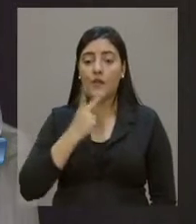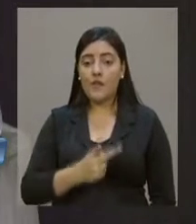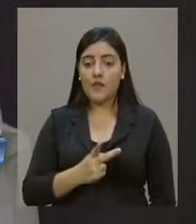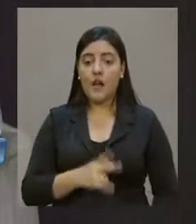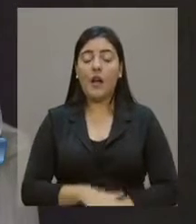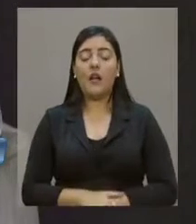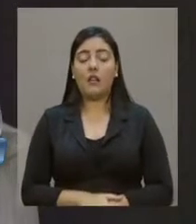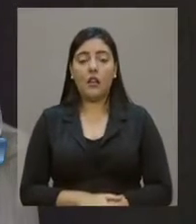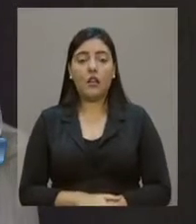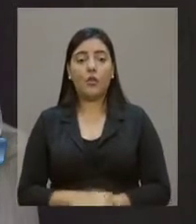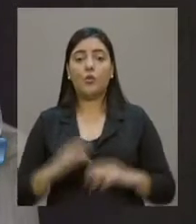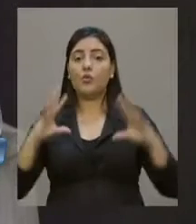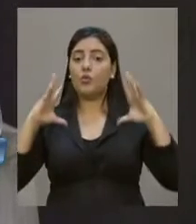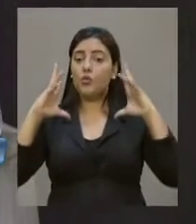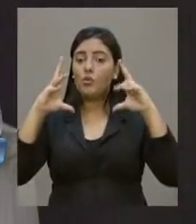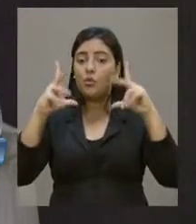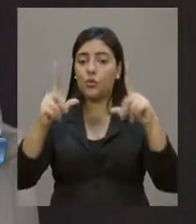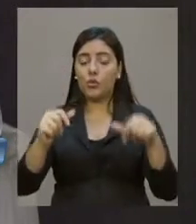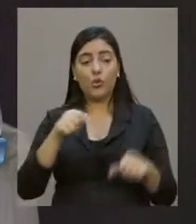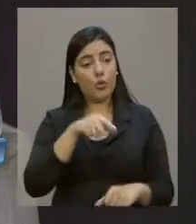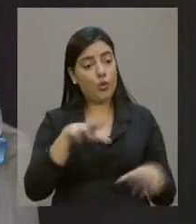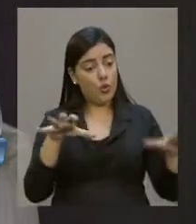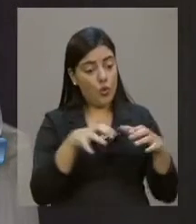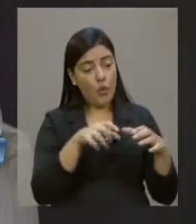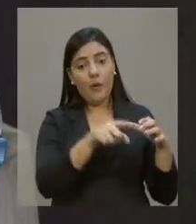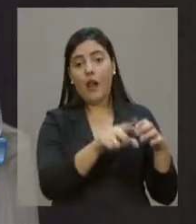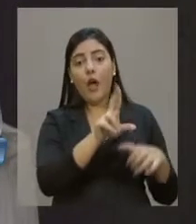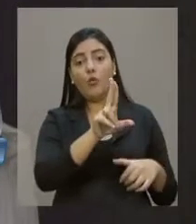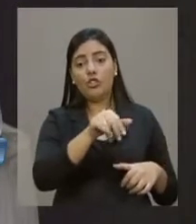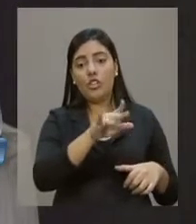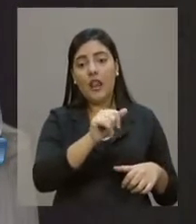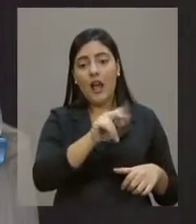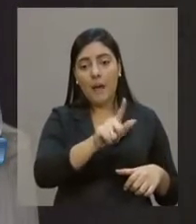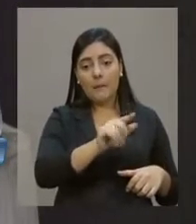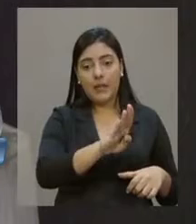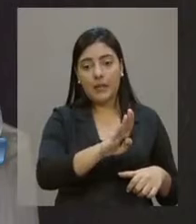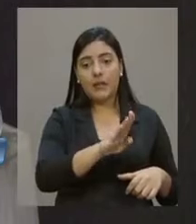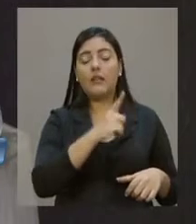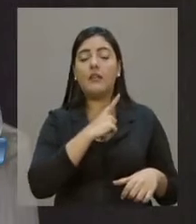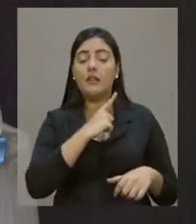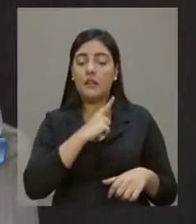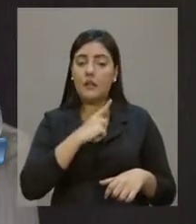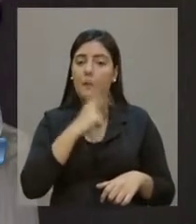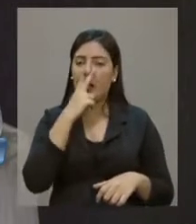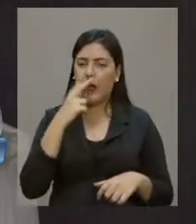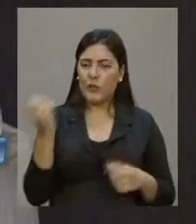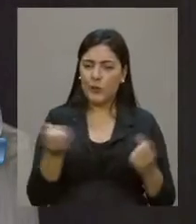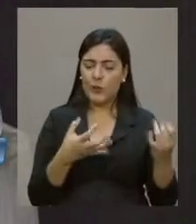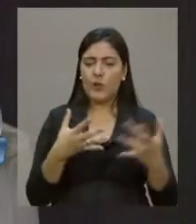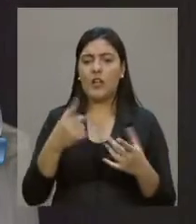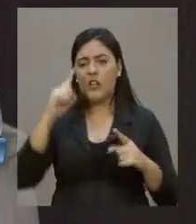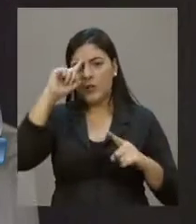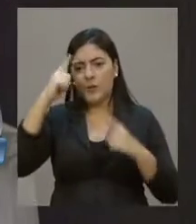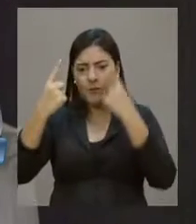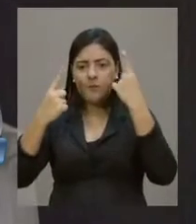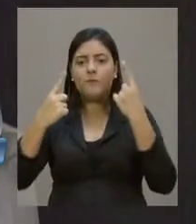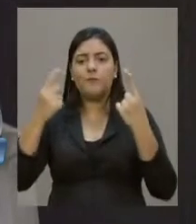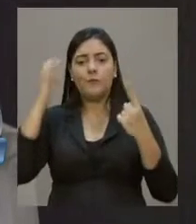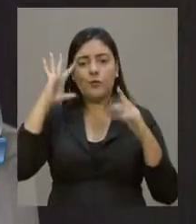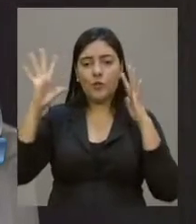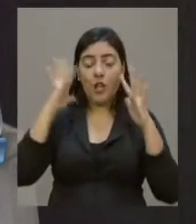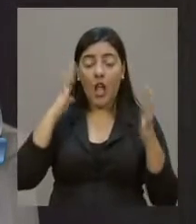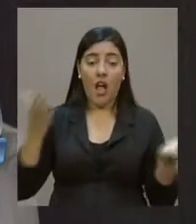língua portuguesa, em torno de um empreendimento universitário. Inovador, uma imaginação criativa, mas